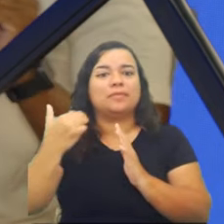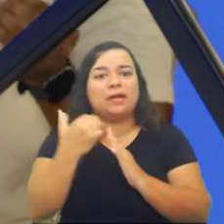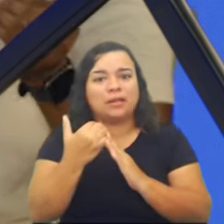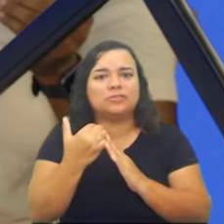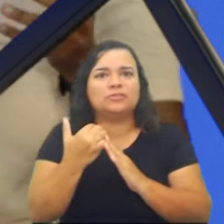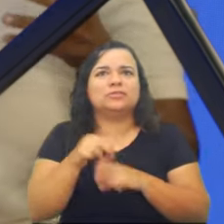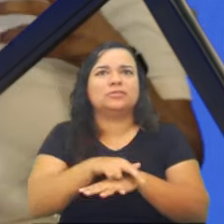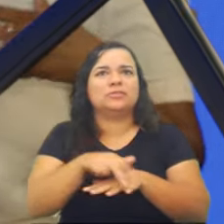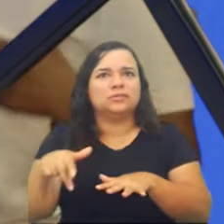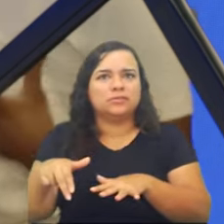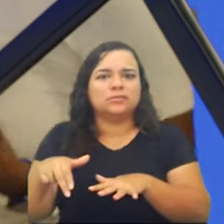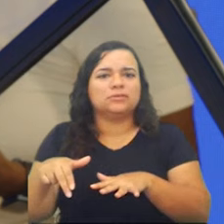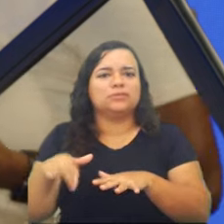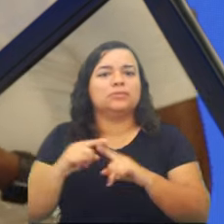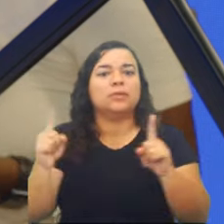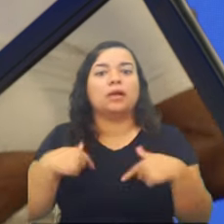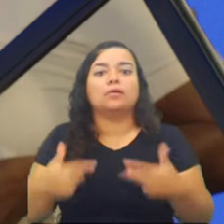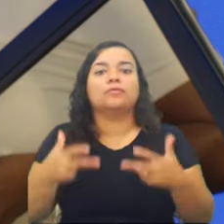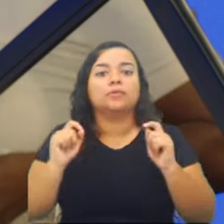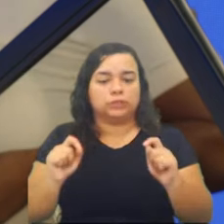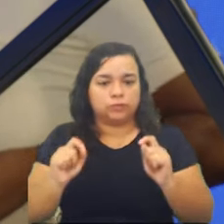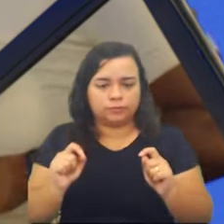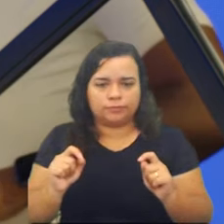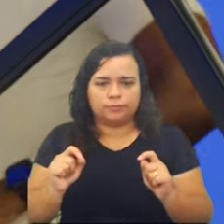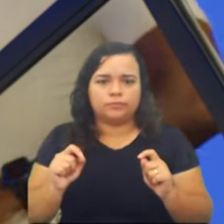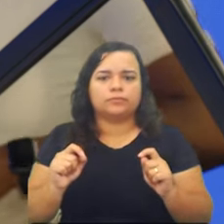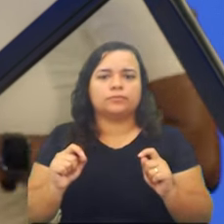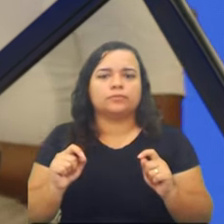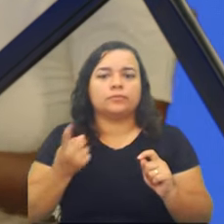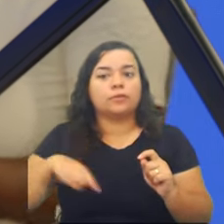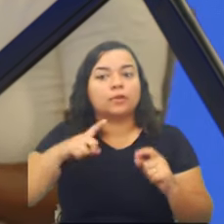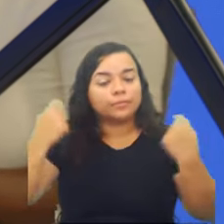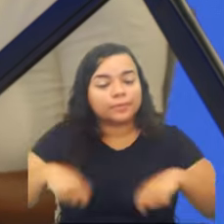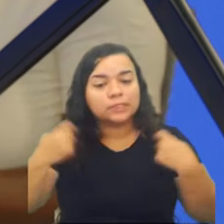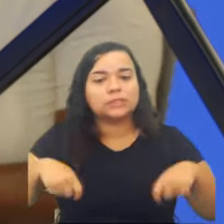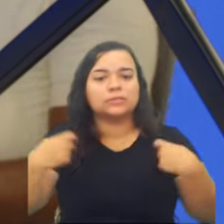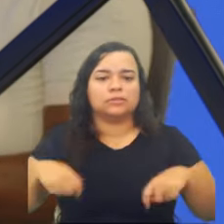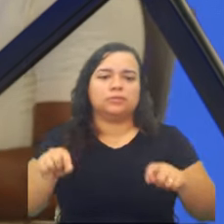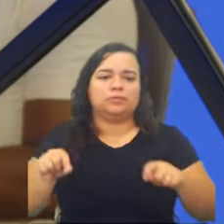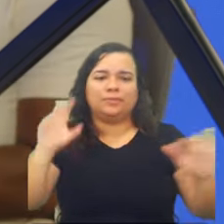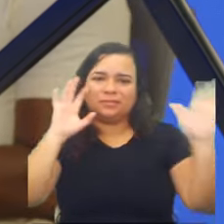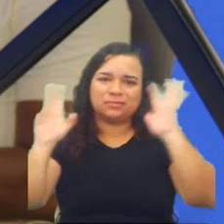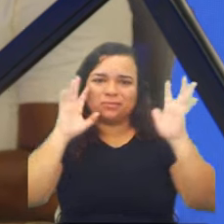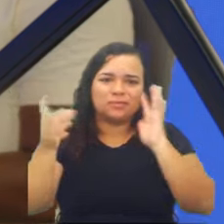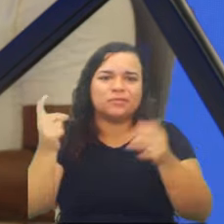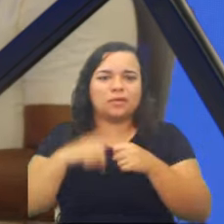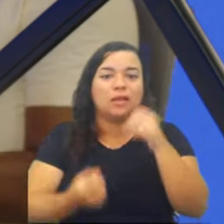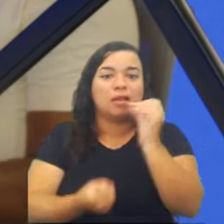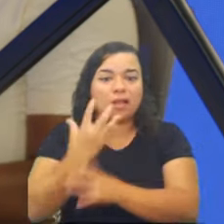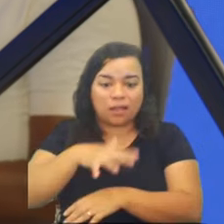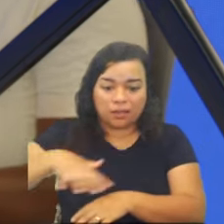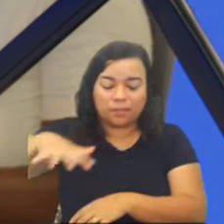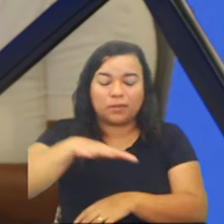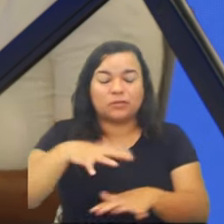conceito racional mas eu o que eu vejo o seguinte a gente precisa voltar